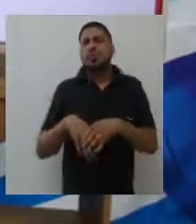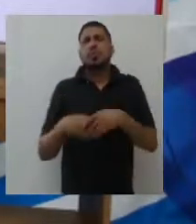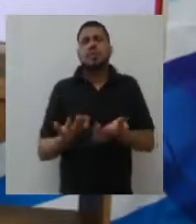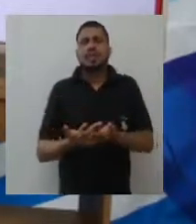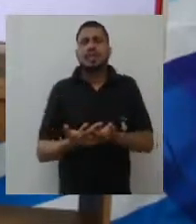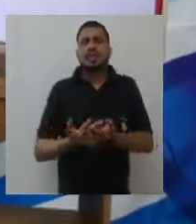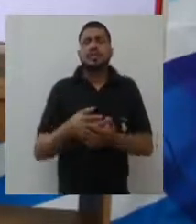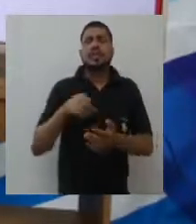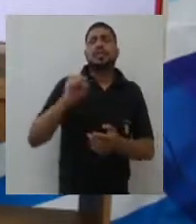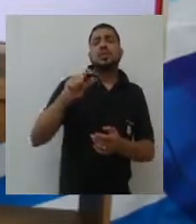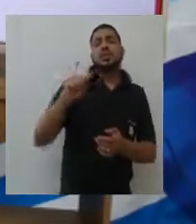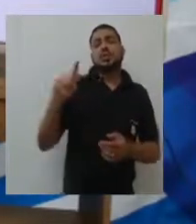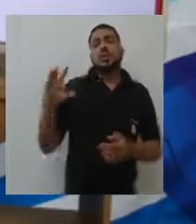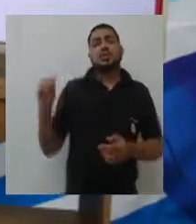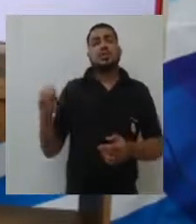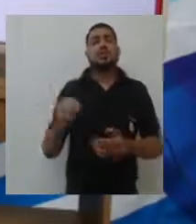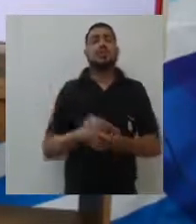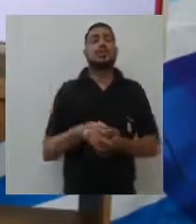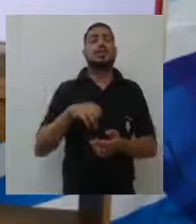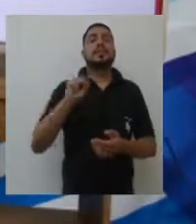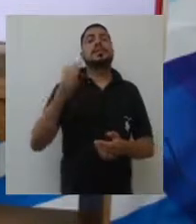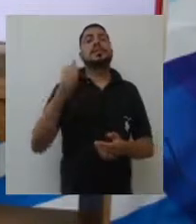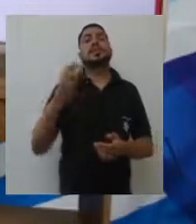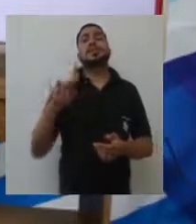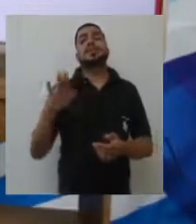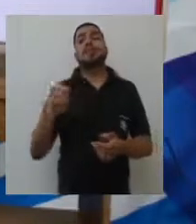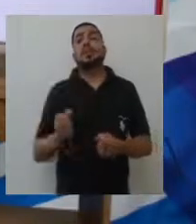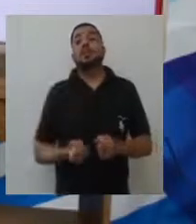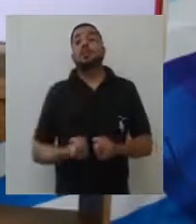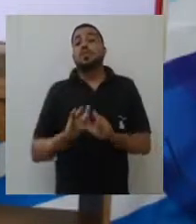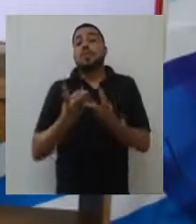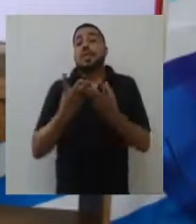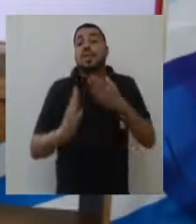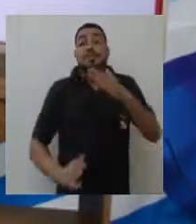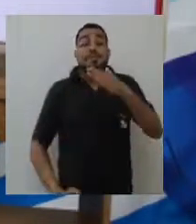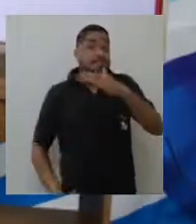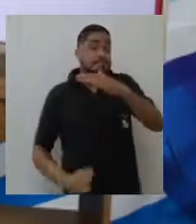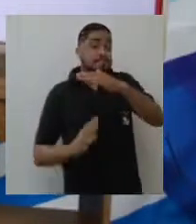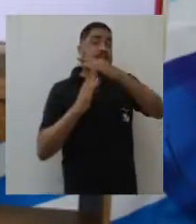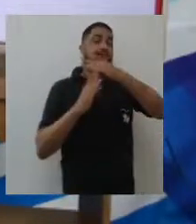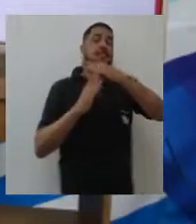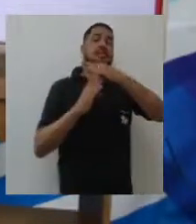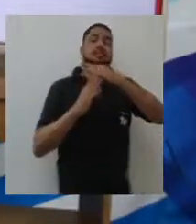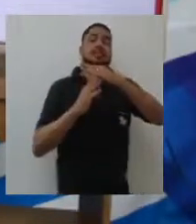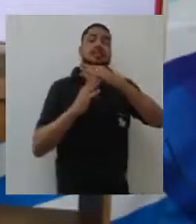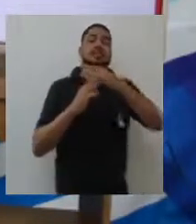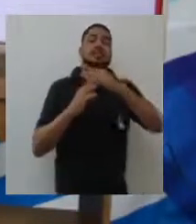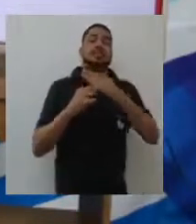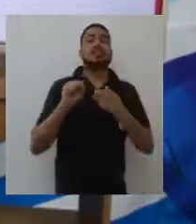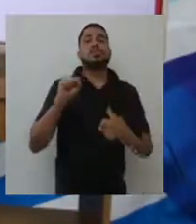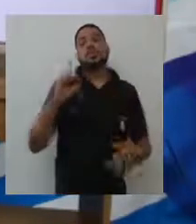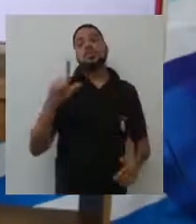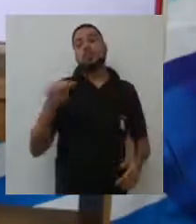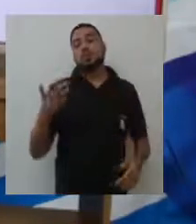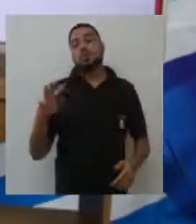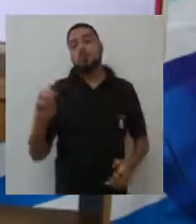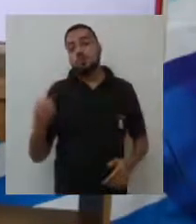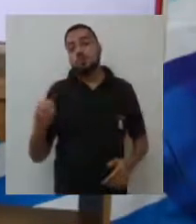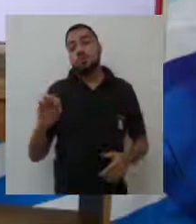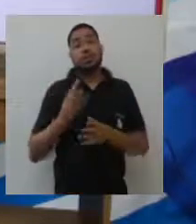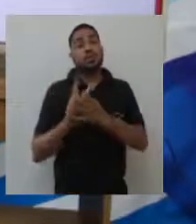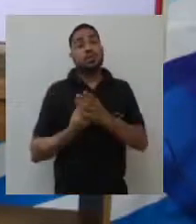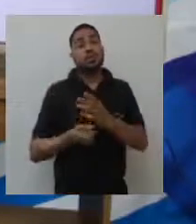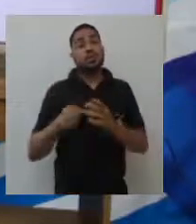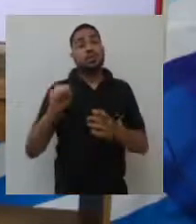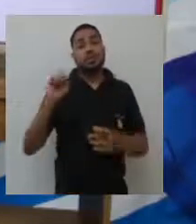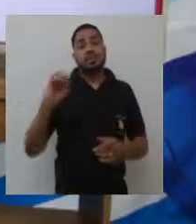solução saturada? É a quantidade máxima de soluto para um solvente. Então, quando o médico disse para